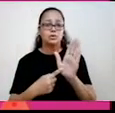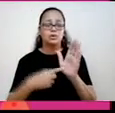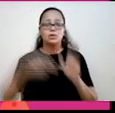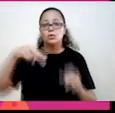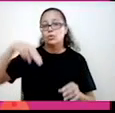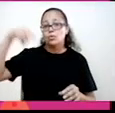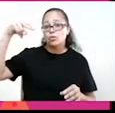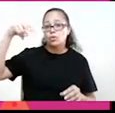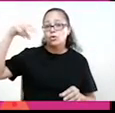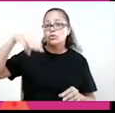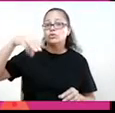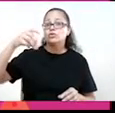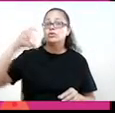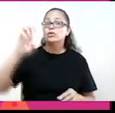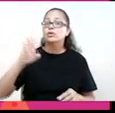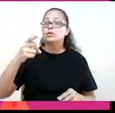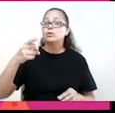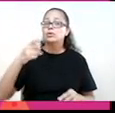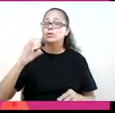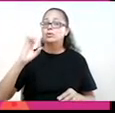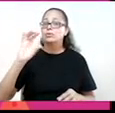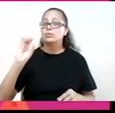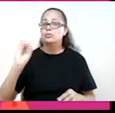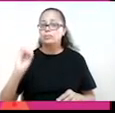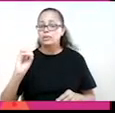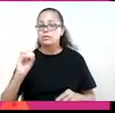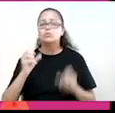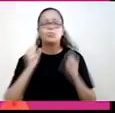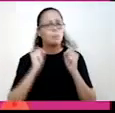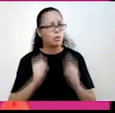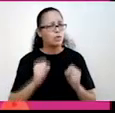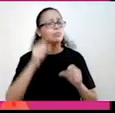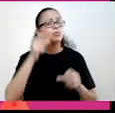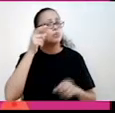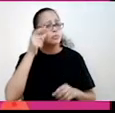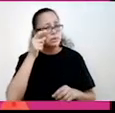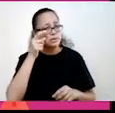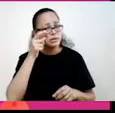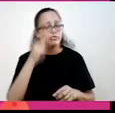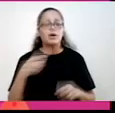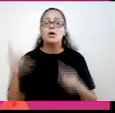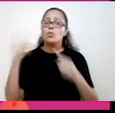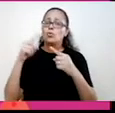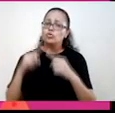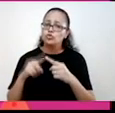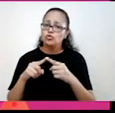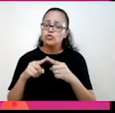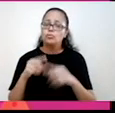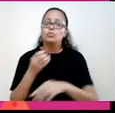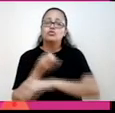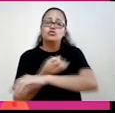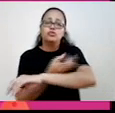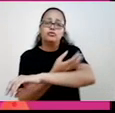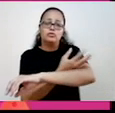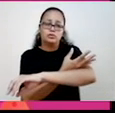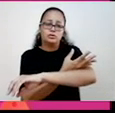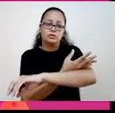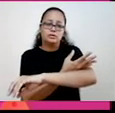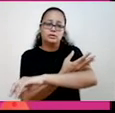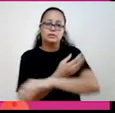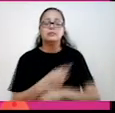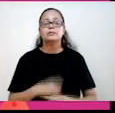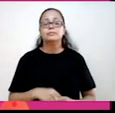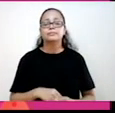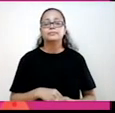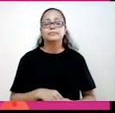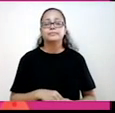México, em 2016. Então esse tipo de vegetação a gente pode observar aqui, né? Como que é esse tipo de vegetação e como vocês observam aqui na paisagem, né?